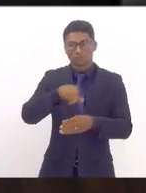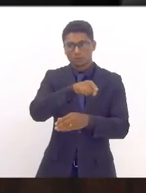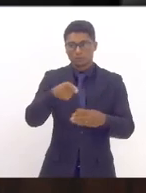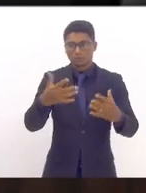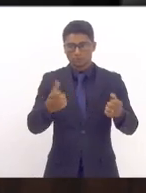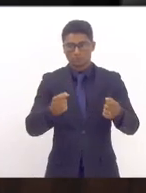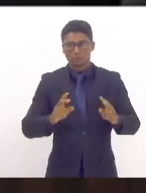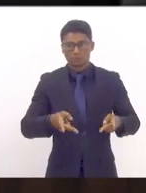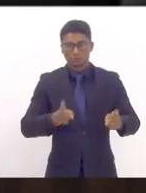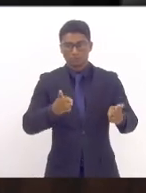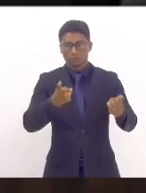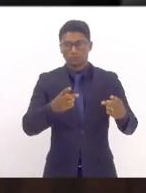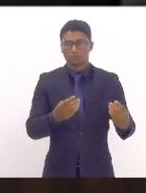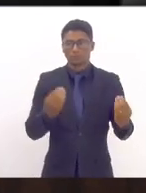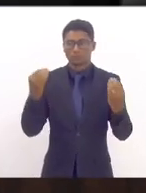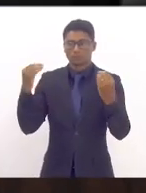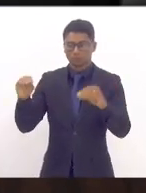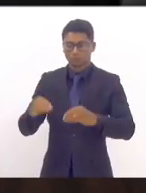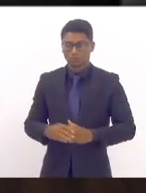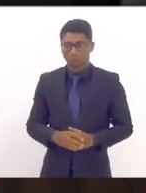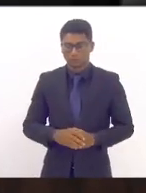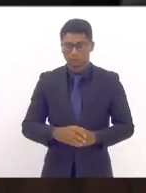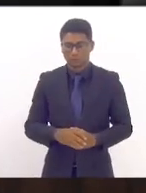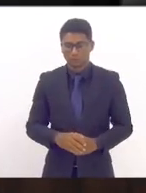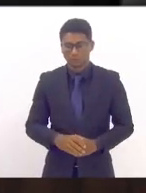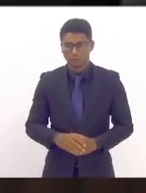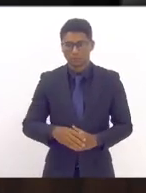aprovam permaneça Como estão aprovado vai à promulgação